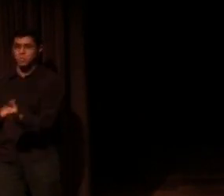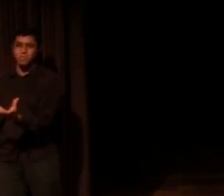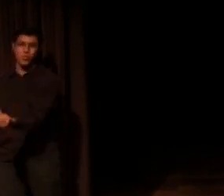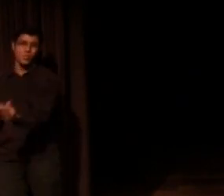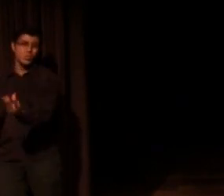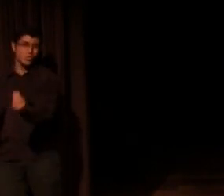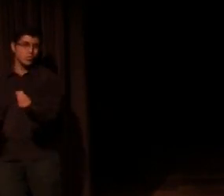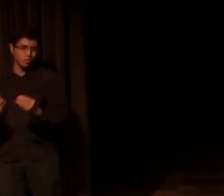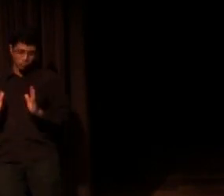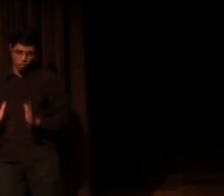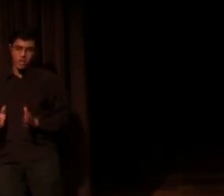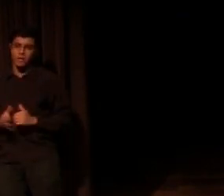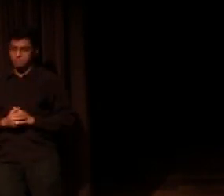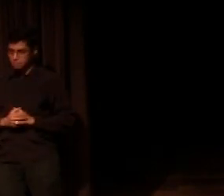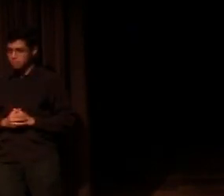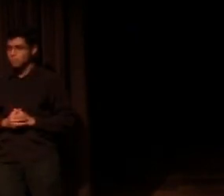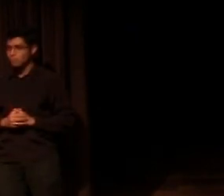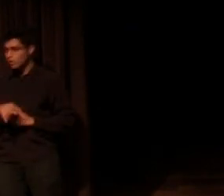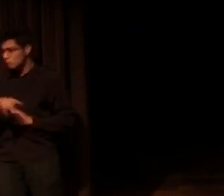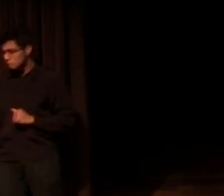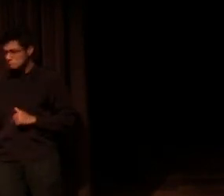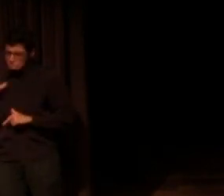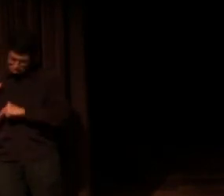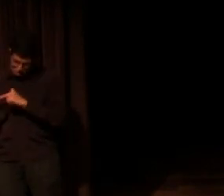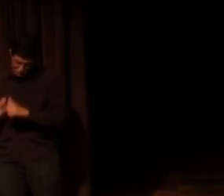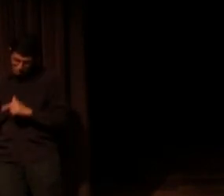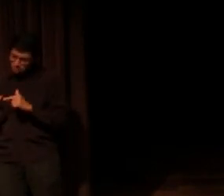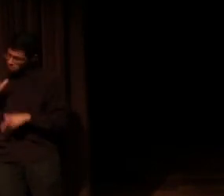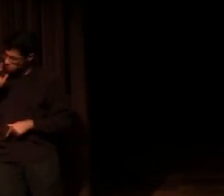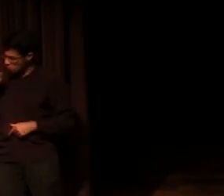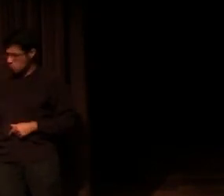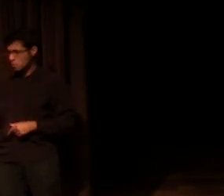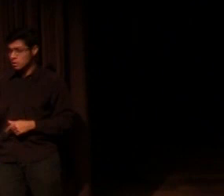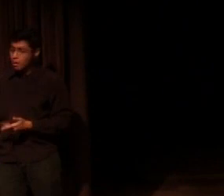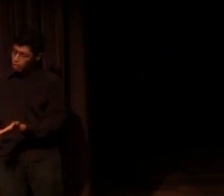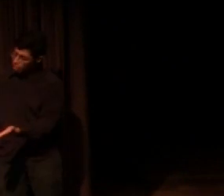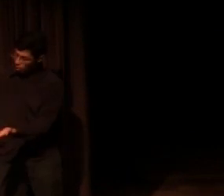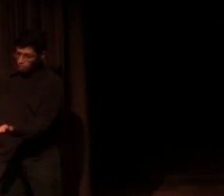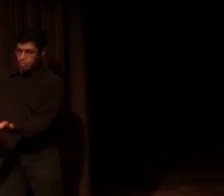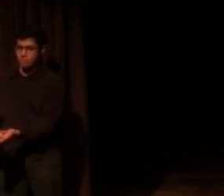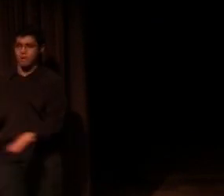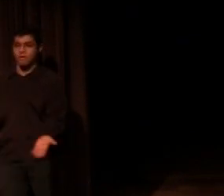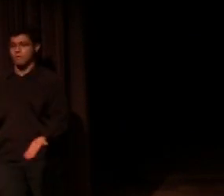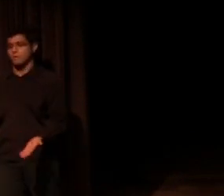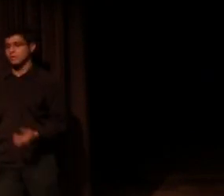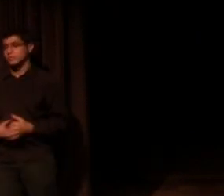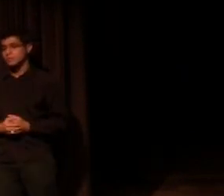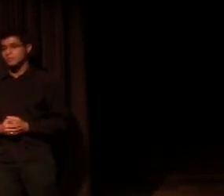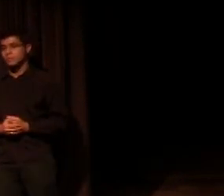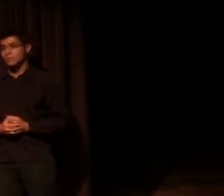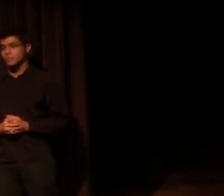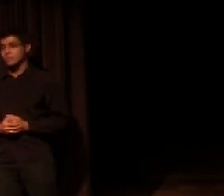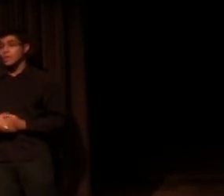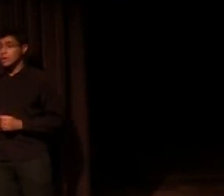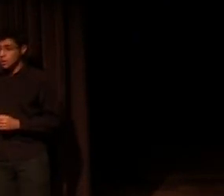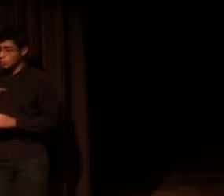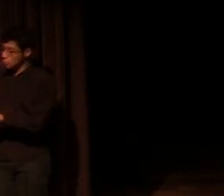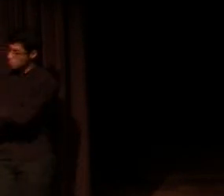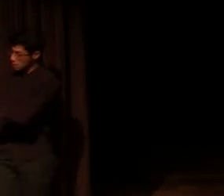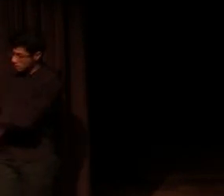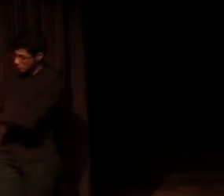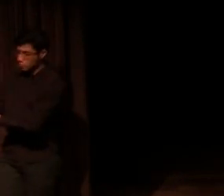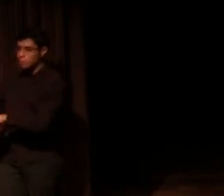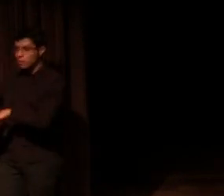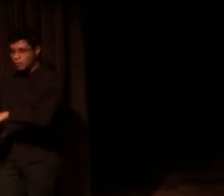rede fez muito para chegar até aqui tem uma eu participo de um movimento da igreja em botucatu chama